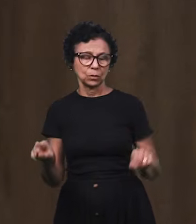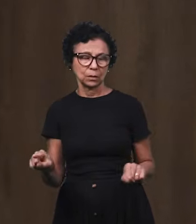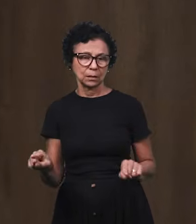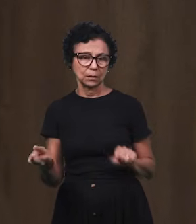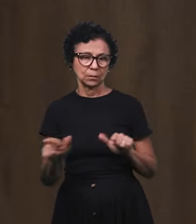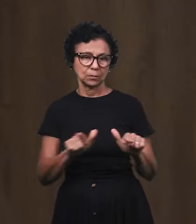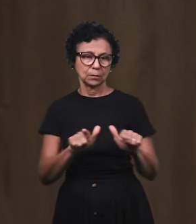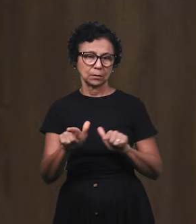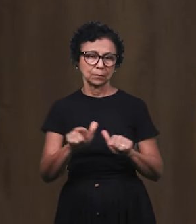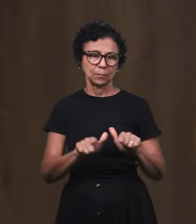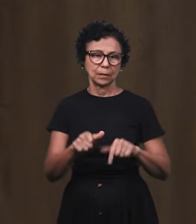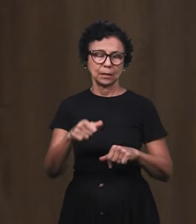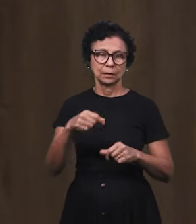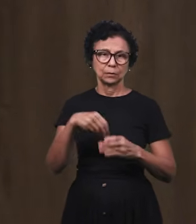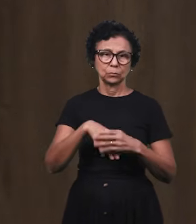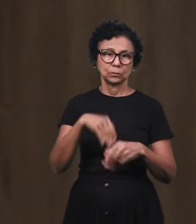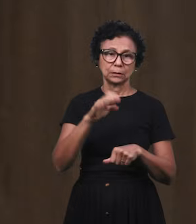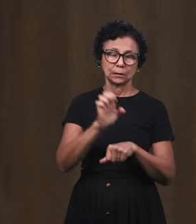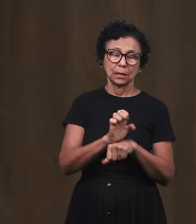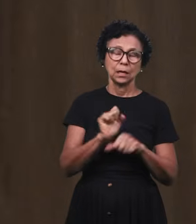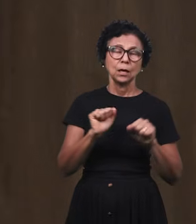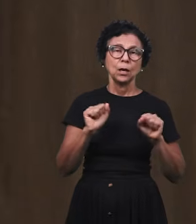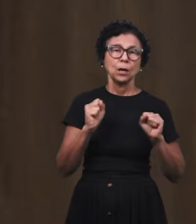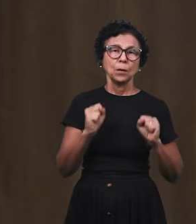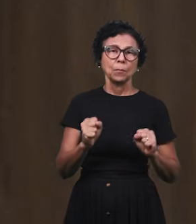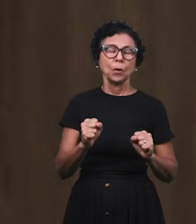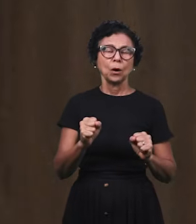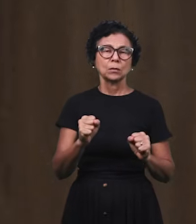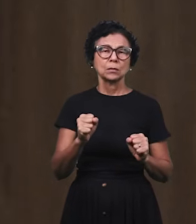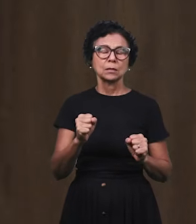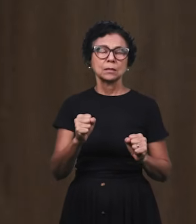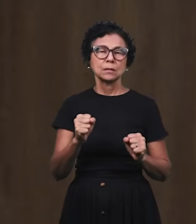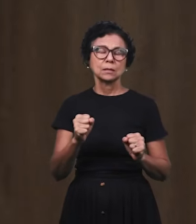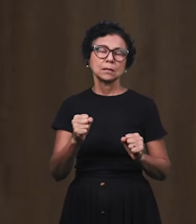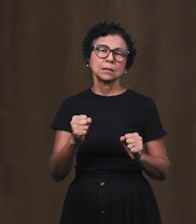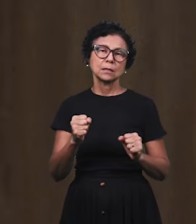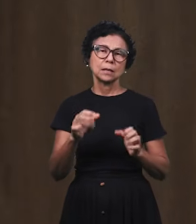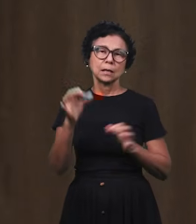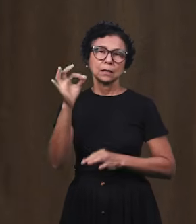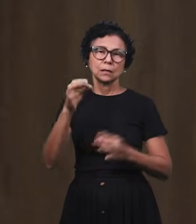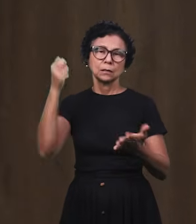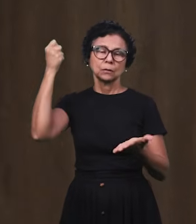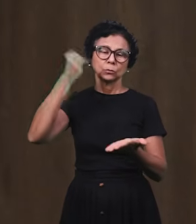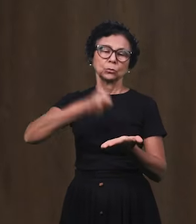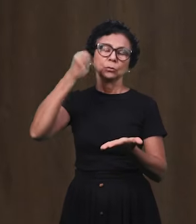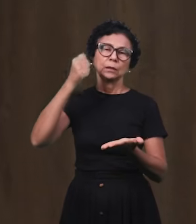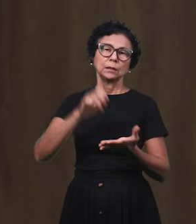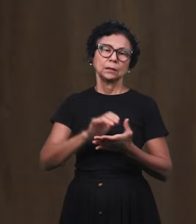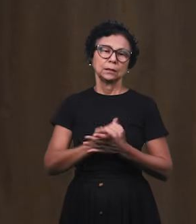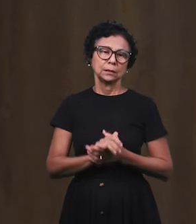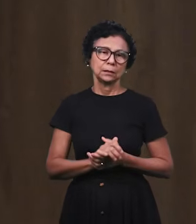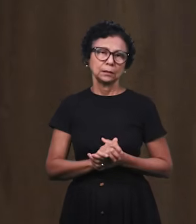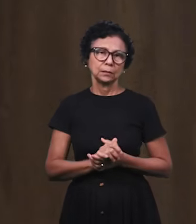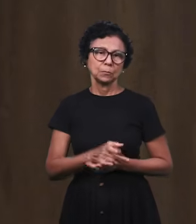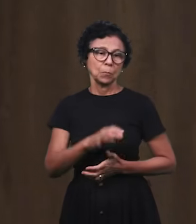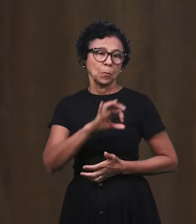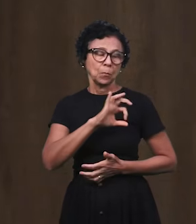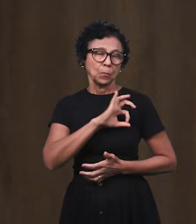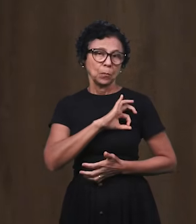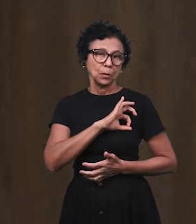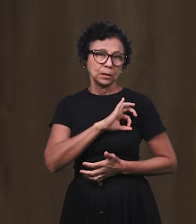ser policial federal, assim, tem procurador, né? Às vezes você vai advogar, mas você está numa prefeitura,